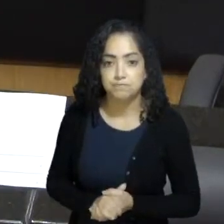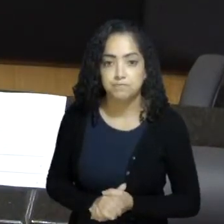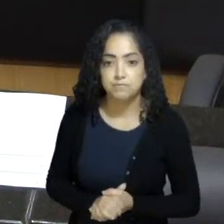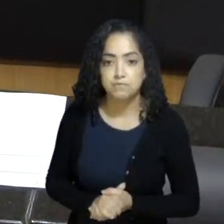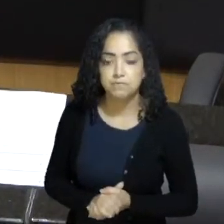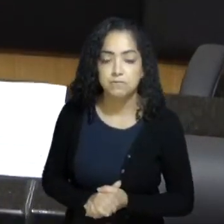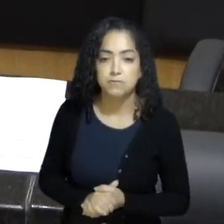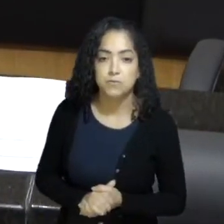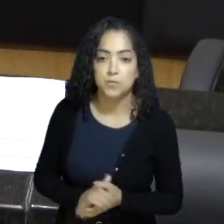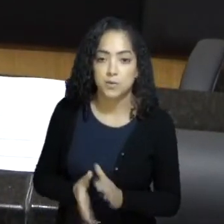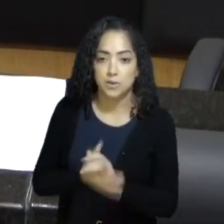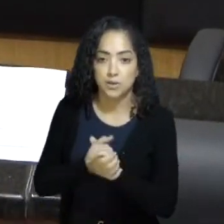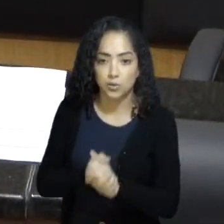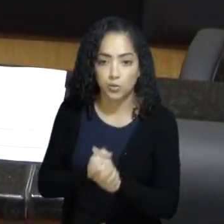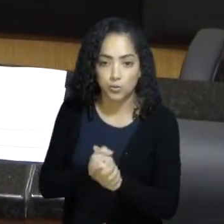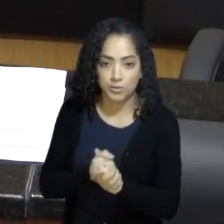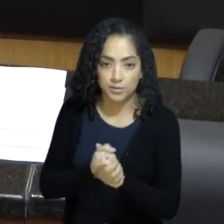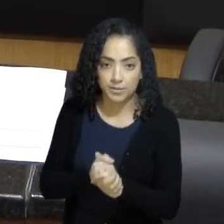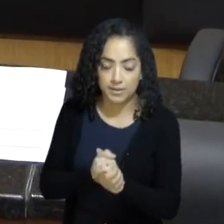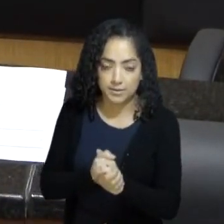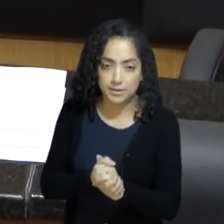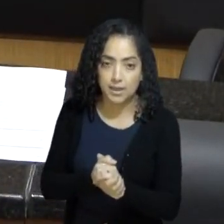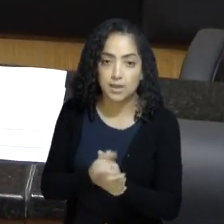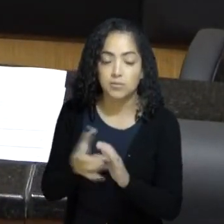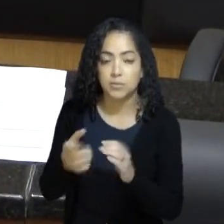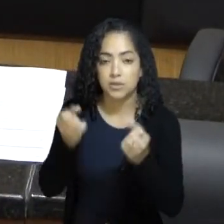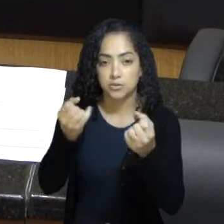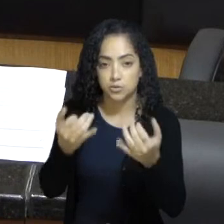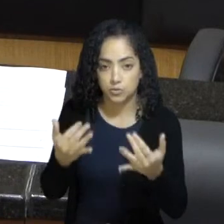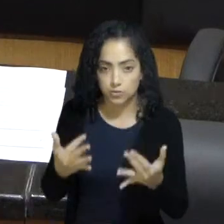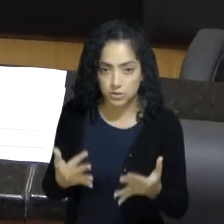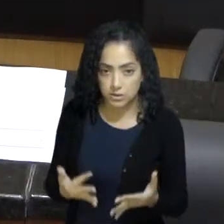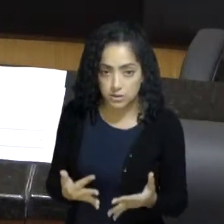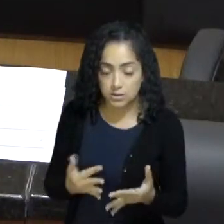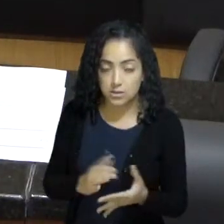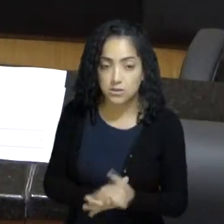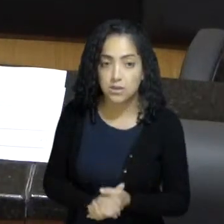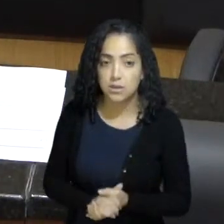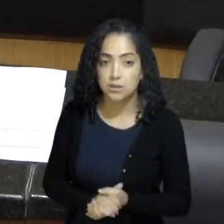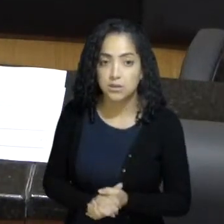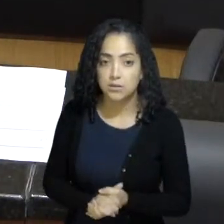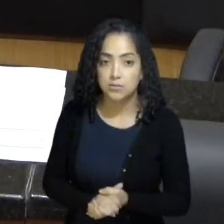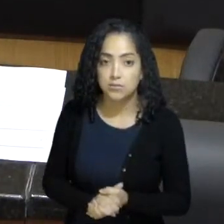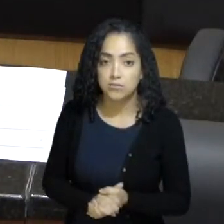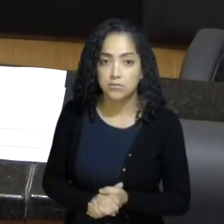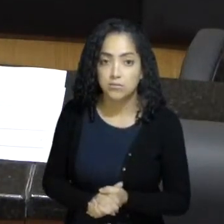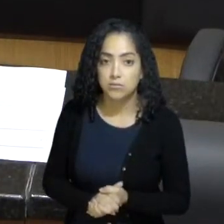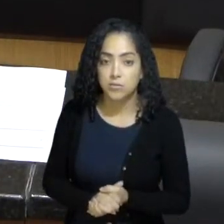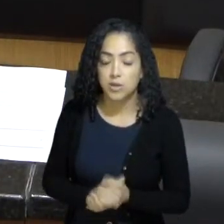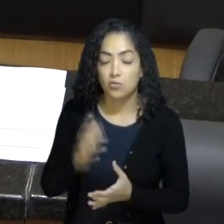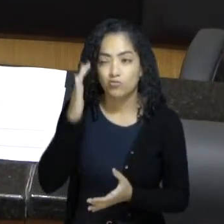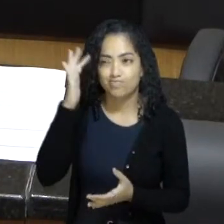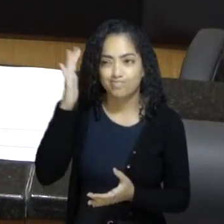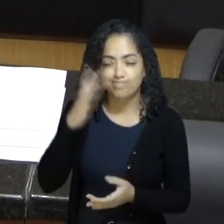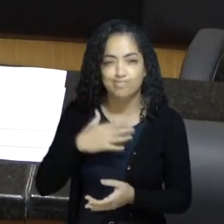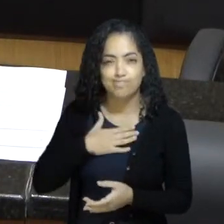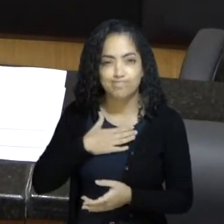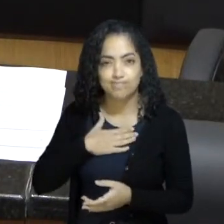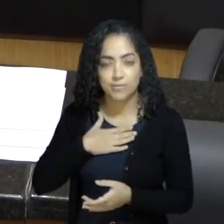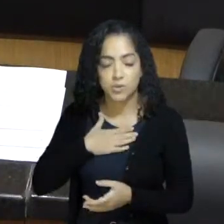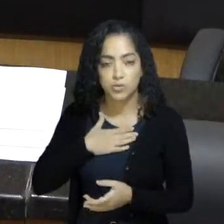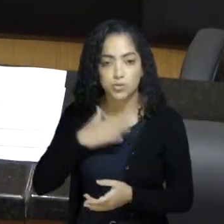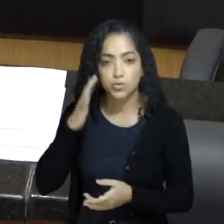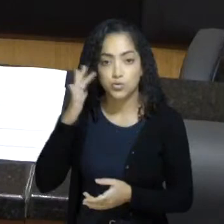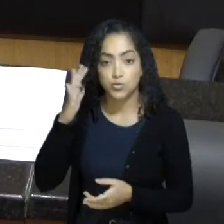quero cumprimentá-lo pela sua colocação e dizer de que o meu sonho é que